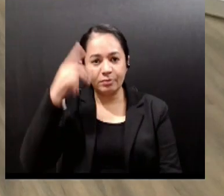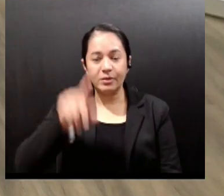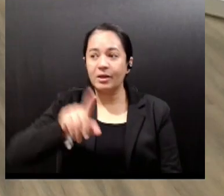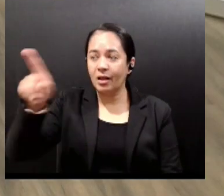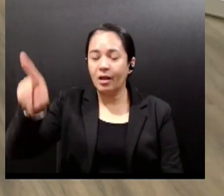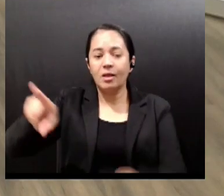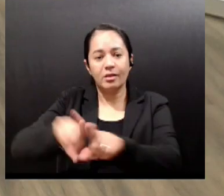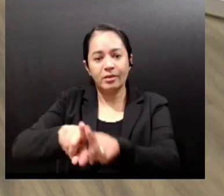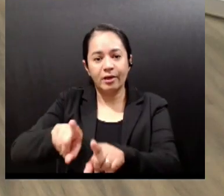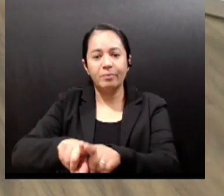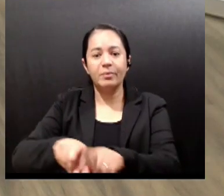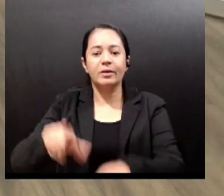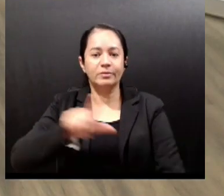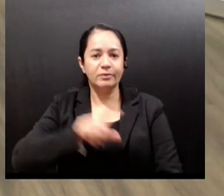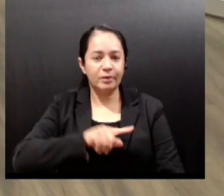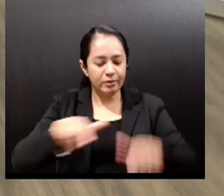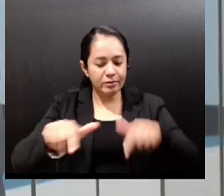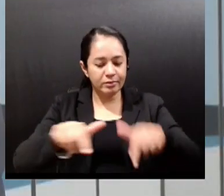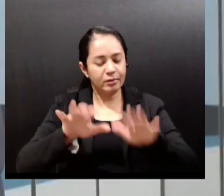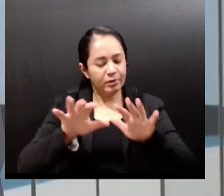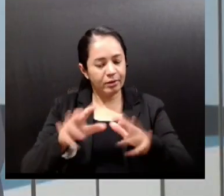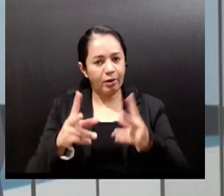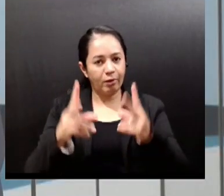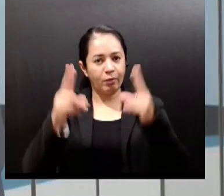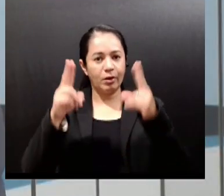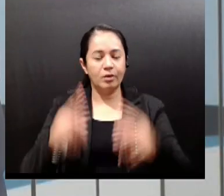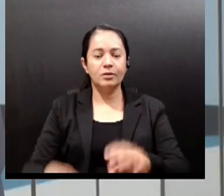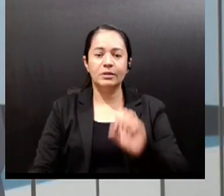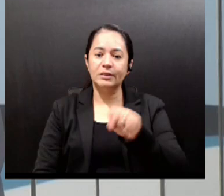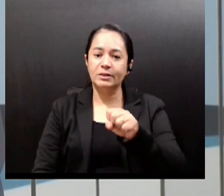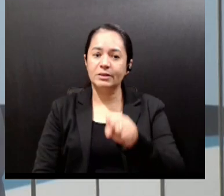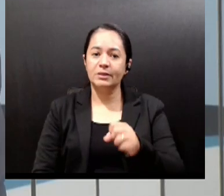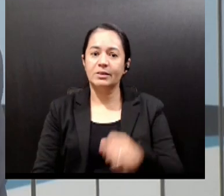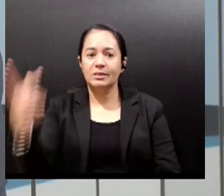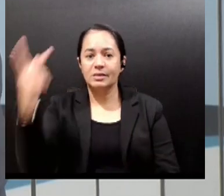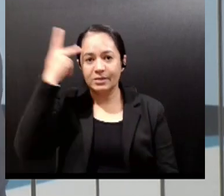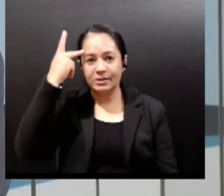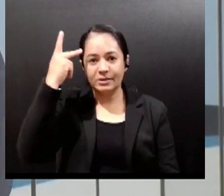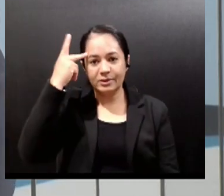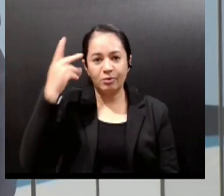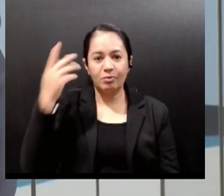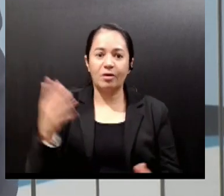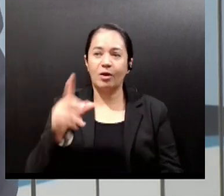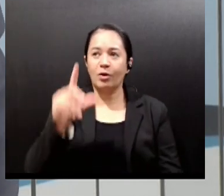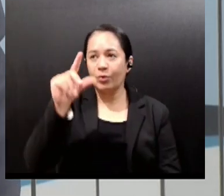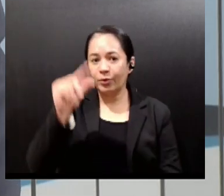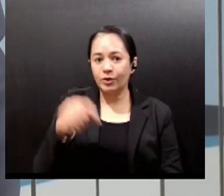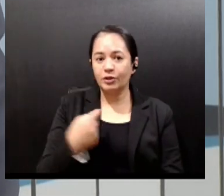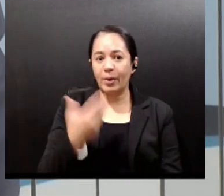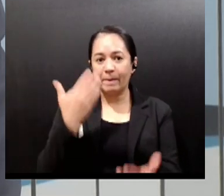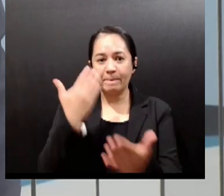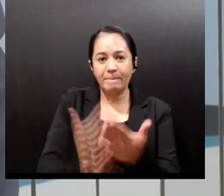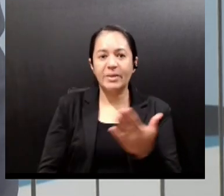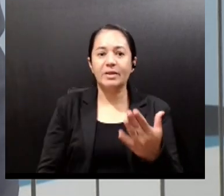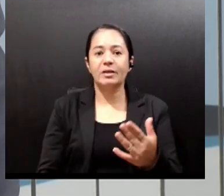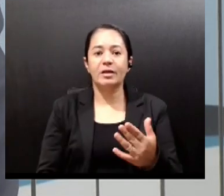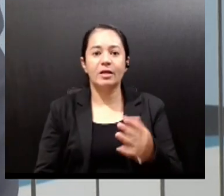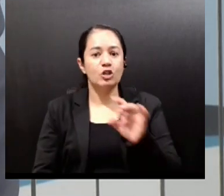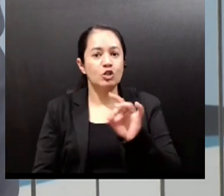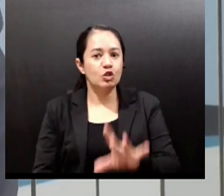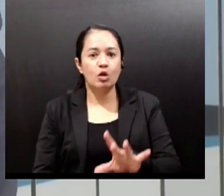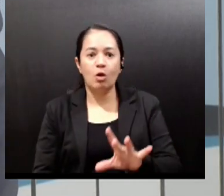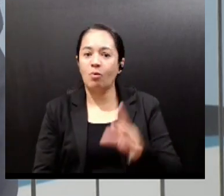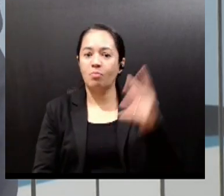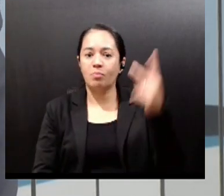serviço. Exato, e São Paulo ficou para trás nessa pesquisa, nós só perdemos, a cidade de Campinas só perdeu para a cidade